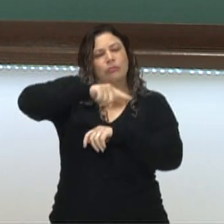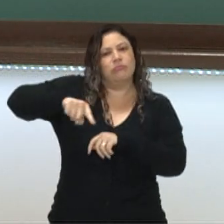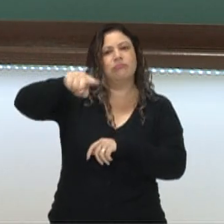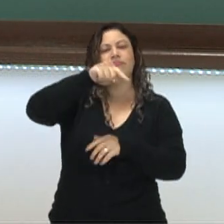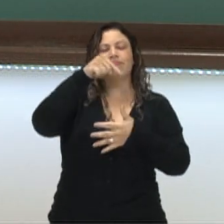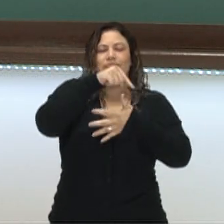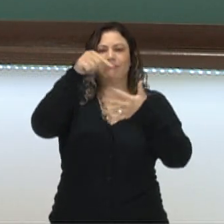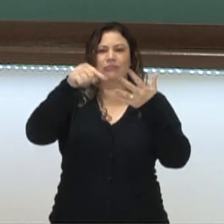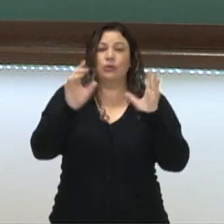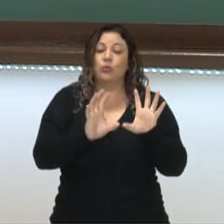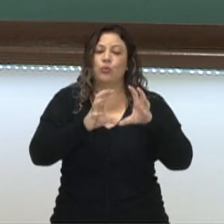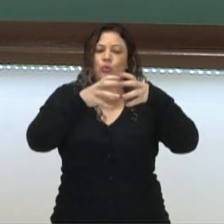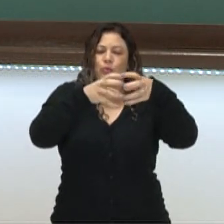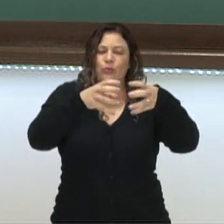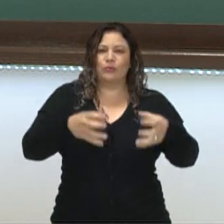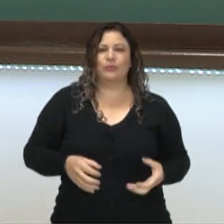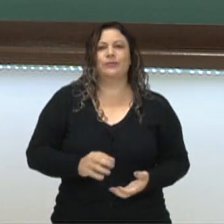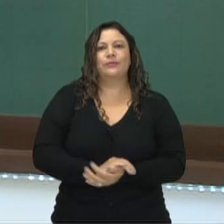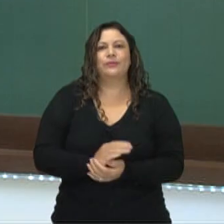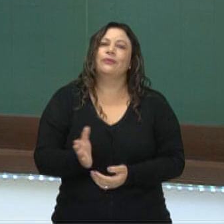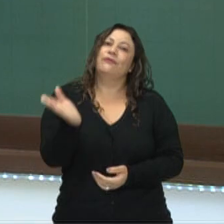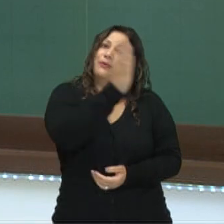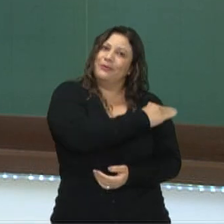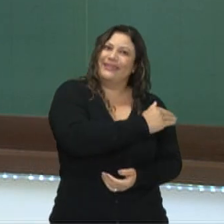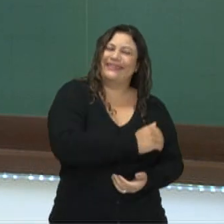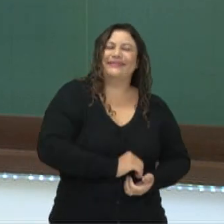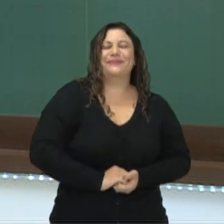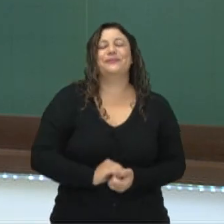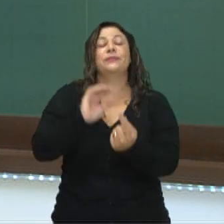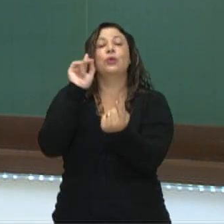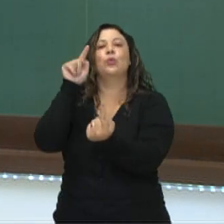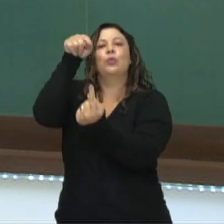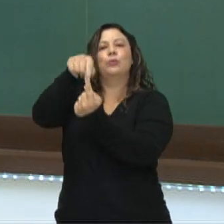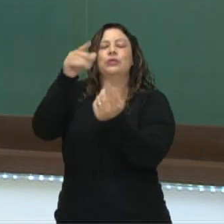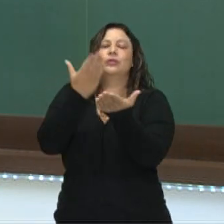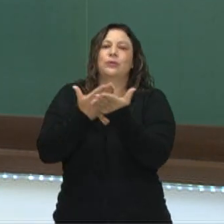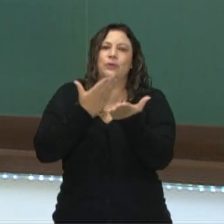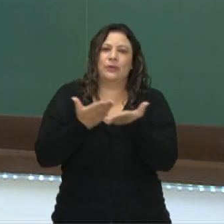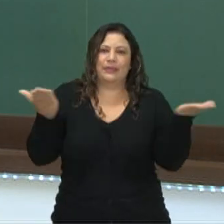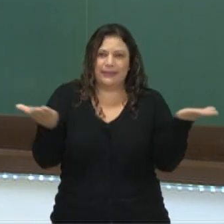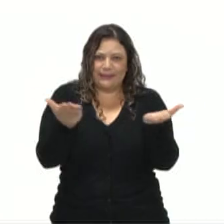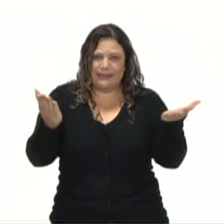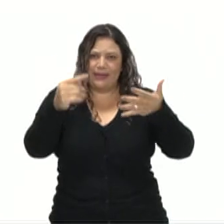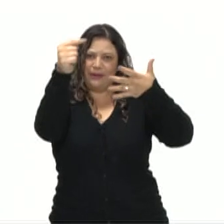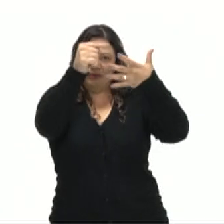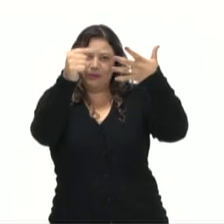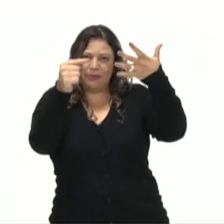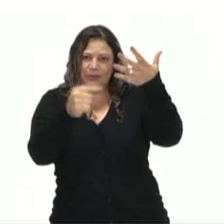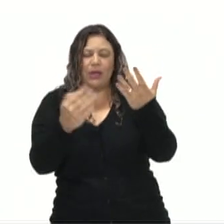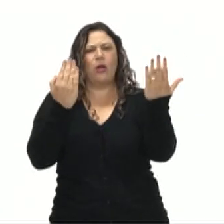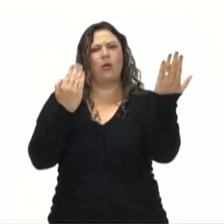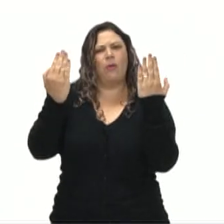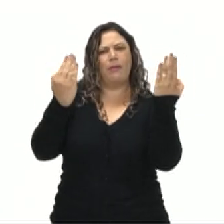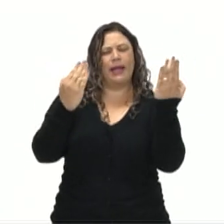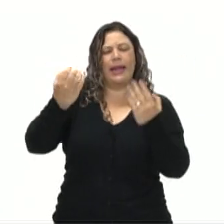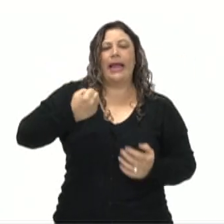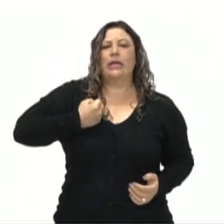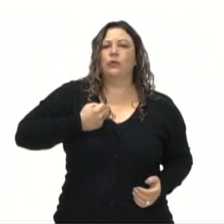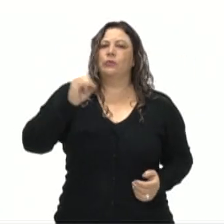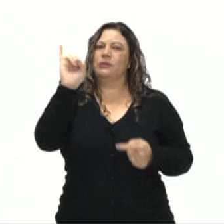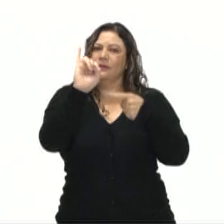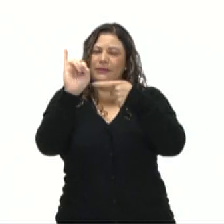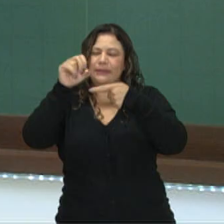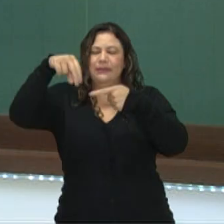desse conjunto. Vamos lá, então? Os objetivos da nossa aula são os seguintes: comparar números inteiros, né? Comparar